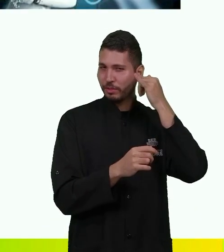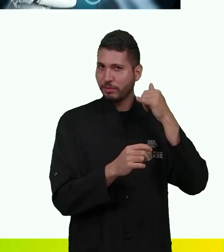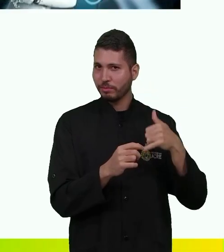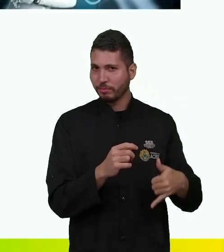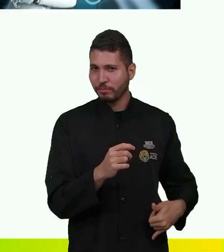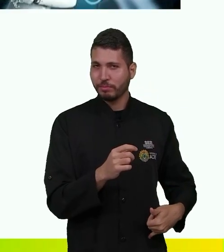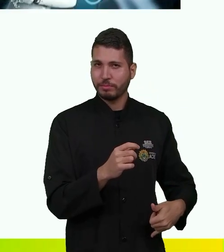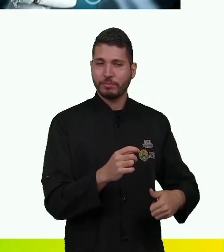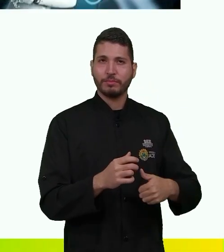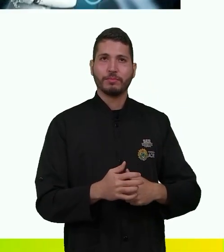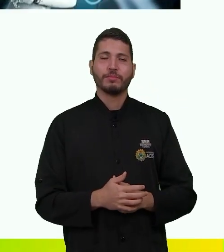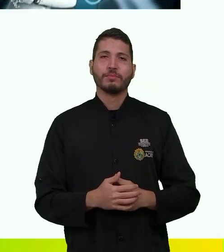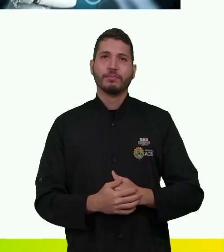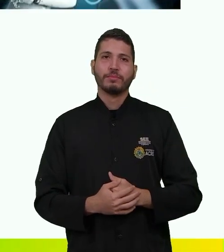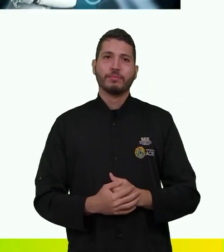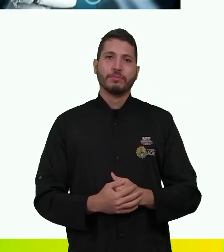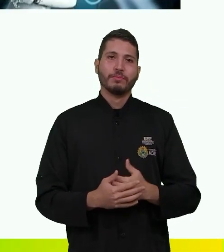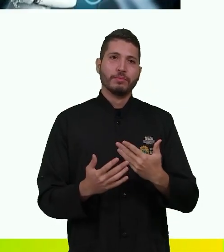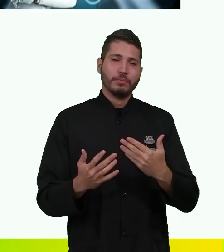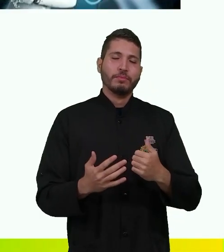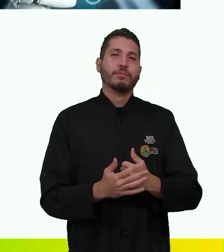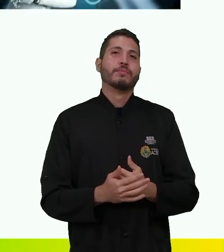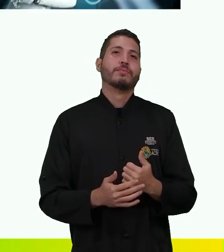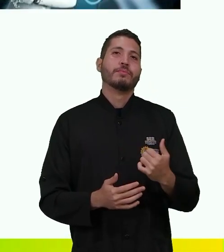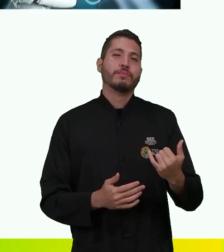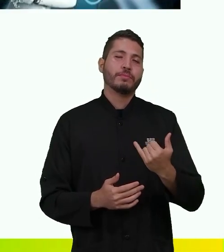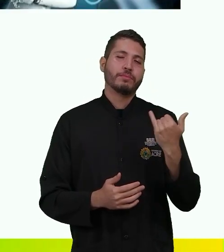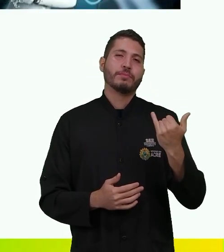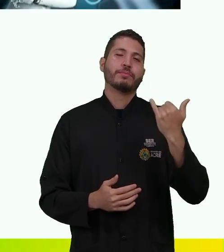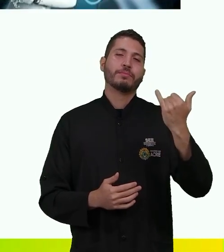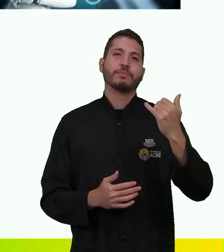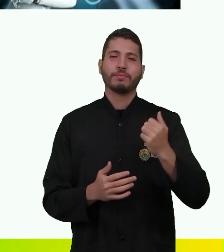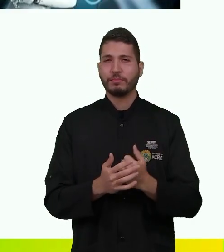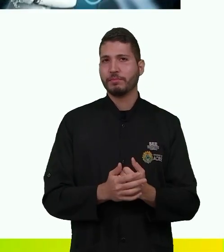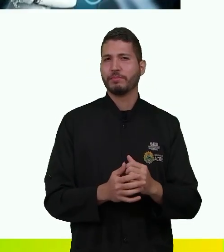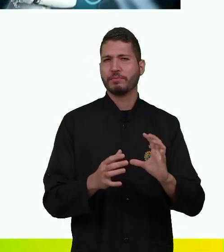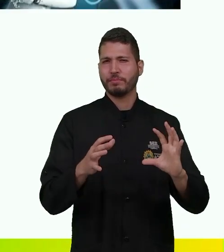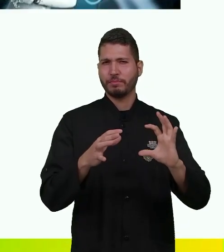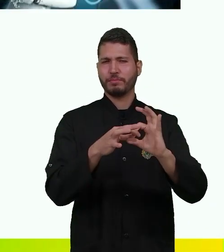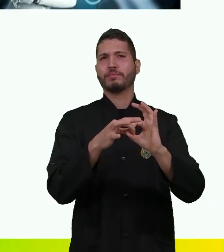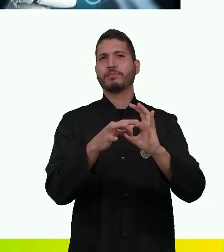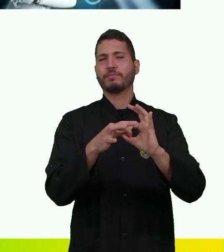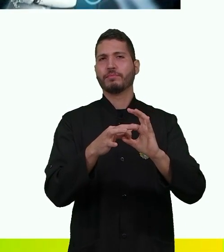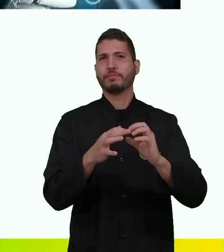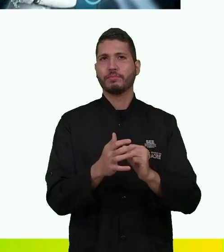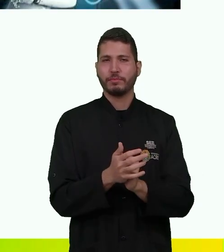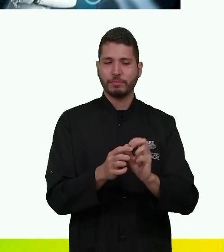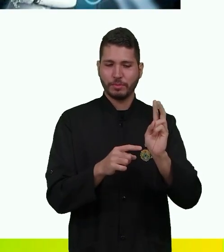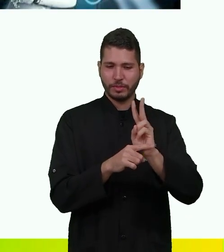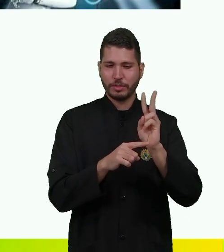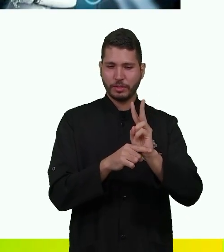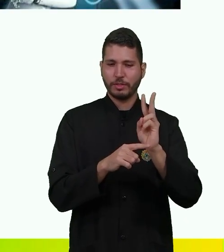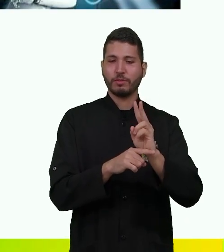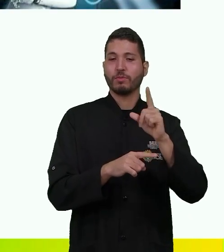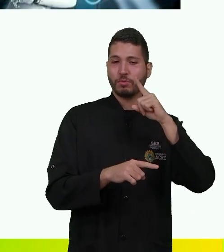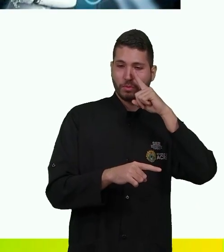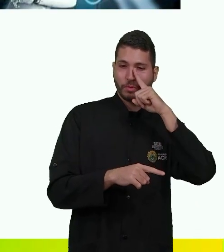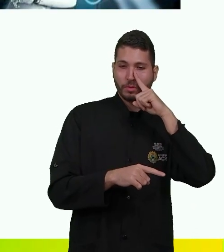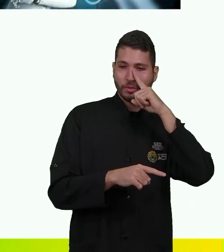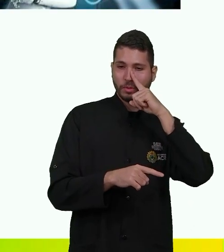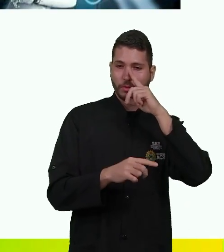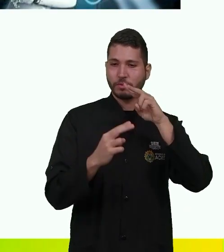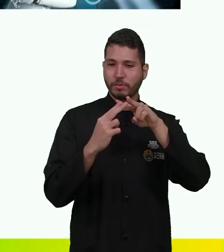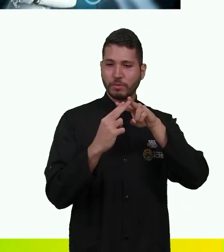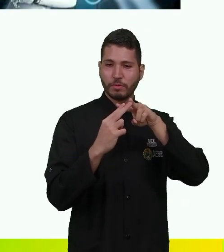Cibersegurança, essencial para proteger os sistemas interconectados e os dados contra ameaças virtuais.